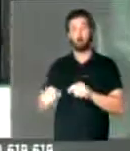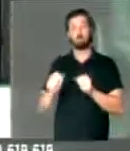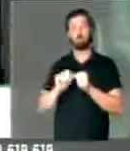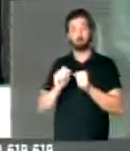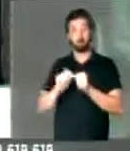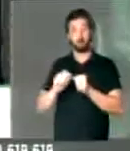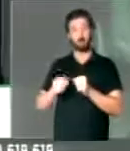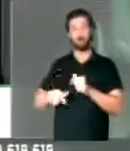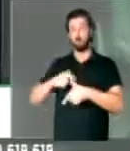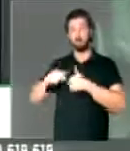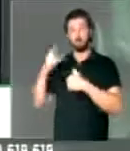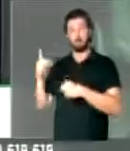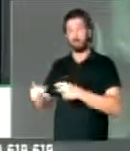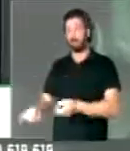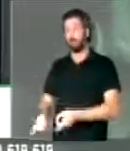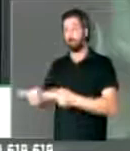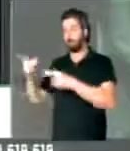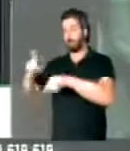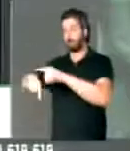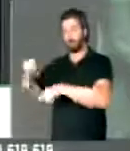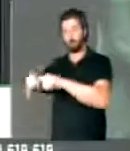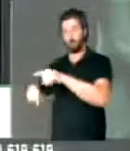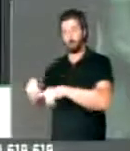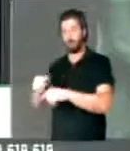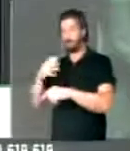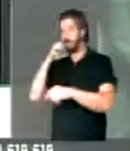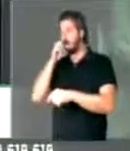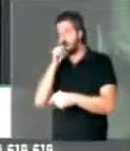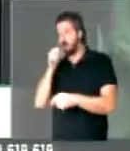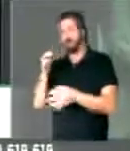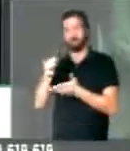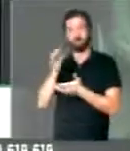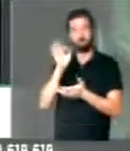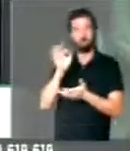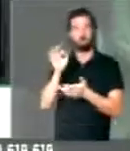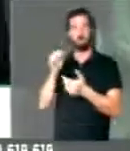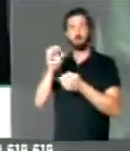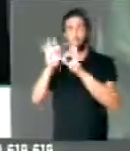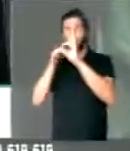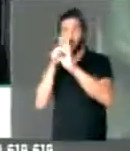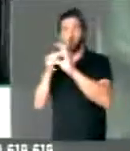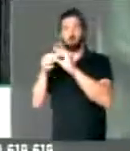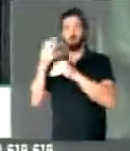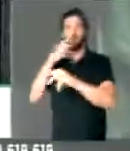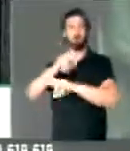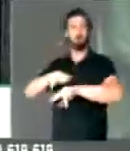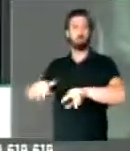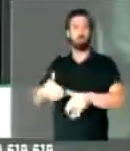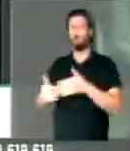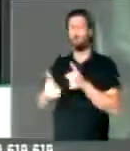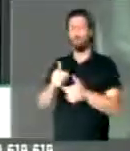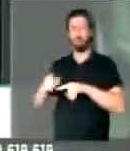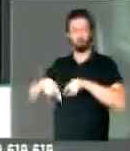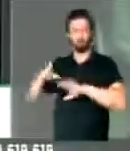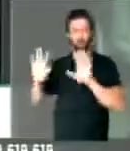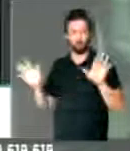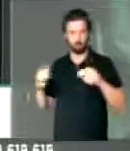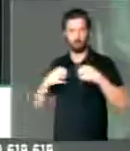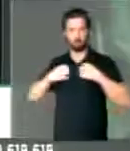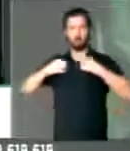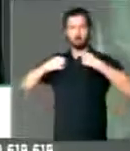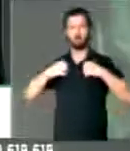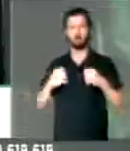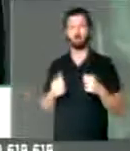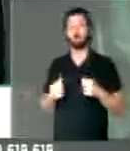a sua parte quando vende a comercialização da laranja, do café, da uva, das frutas e de tantos outros produtos dos